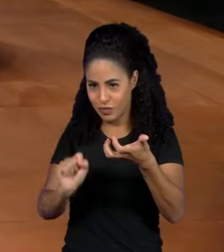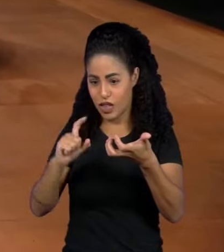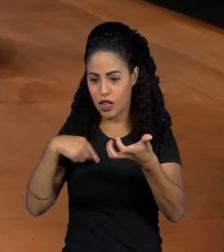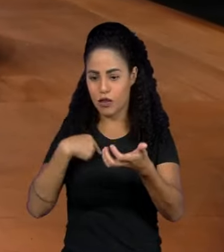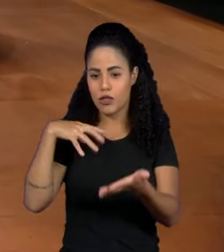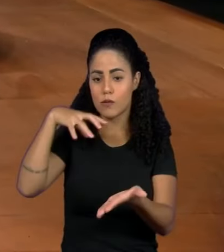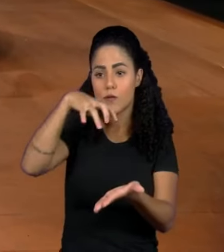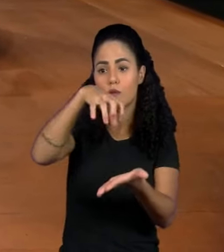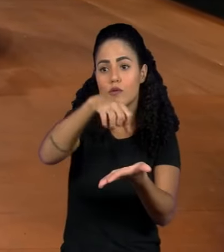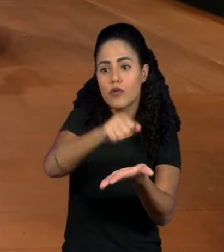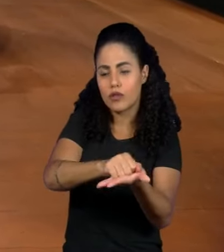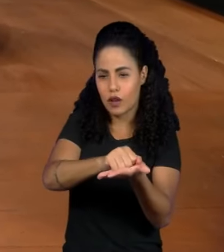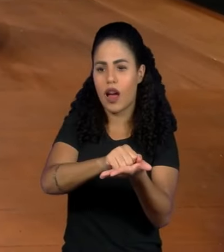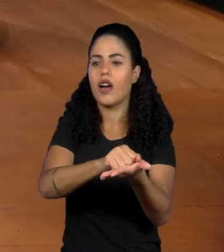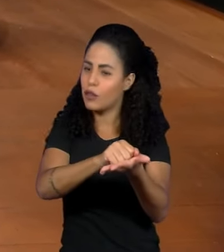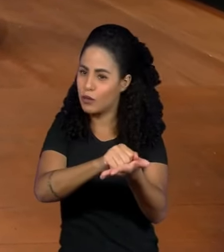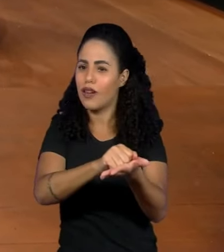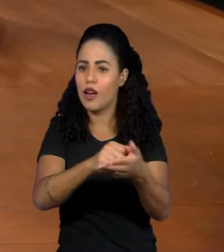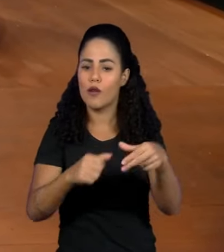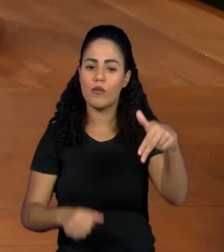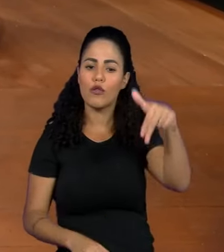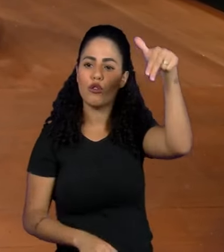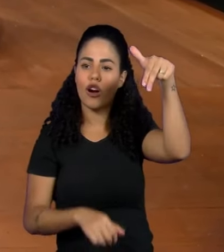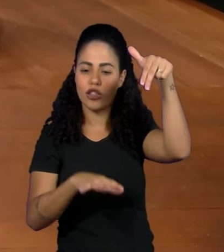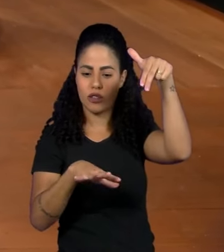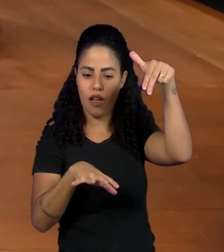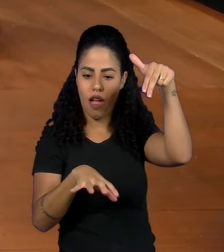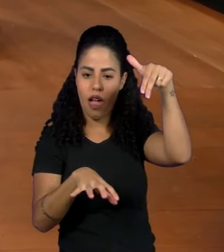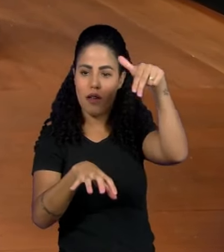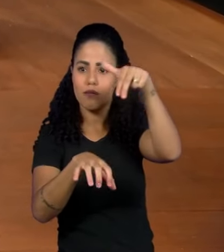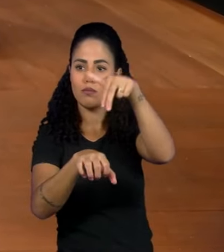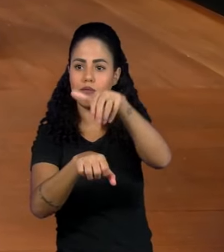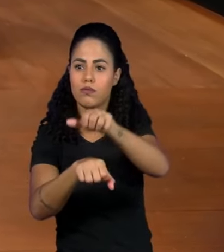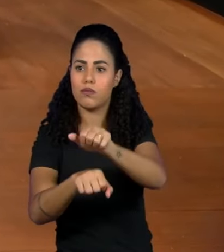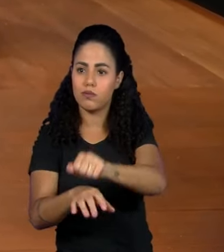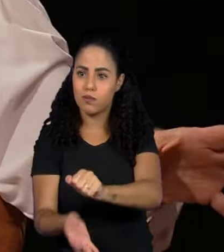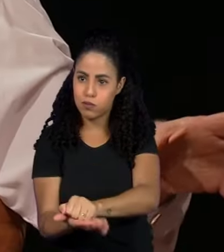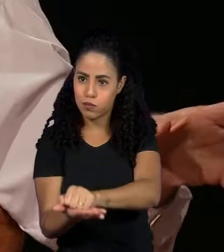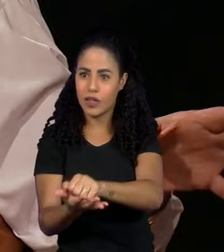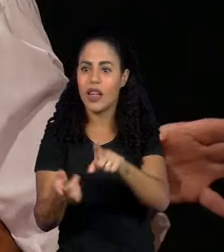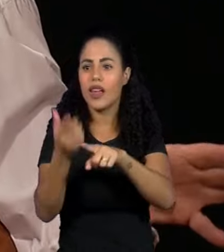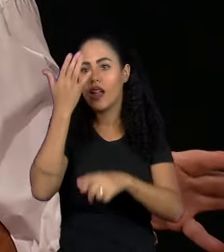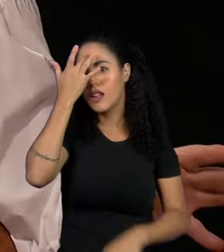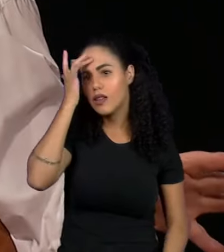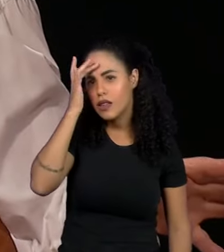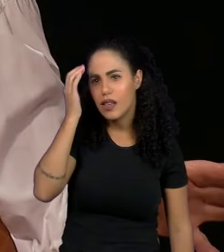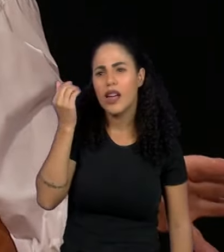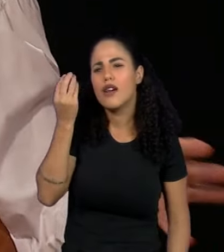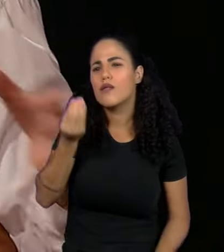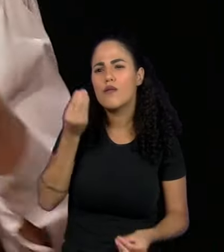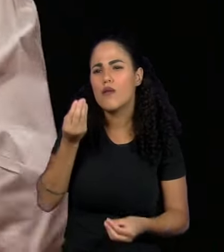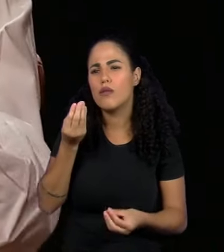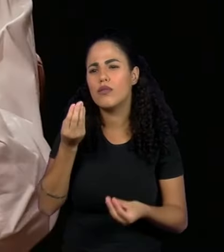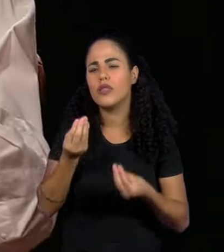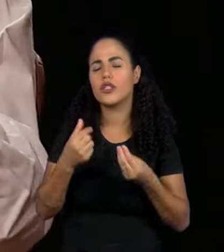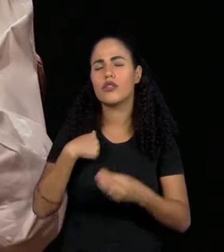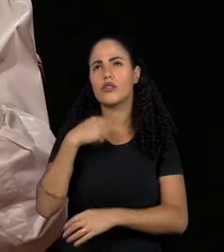colonizado pelo Hemisfério Norte. E nosso trabalho é descolonizar o Hemisfério Norte, né?